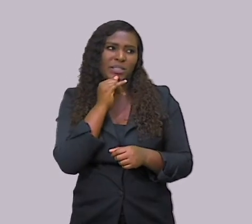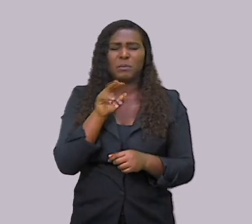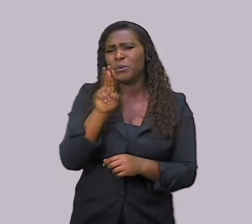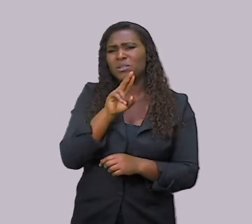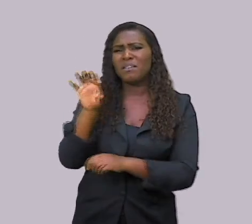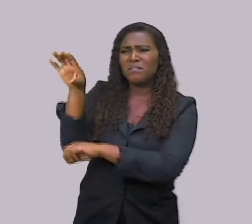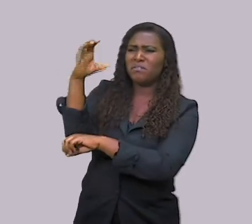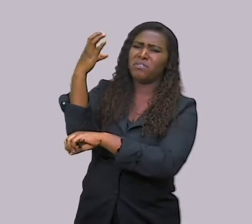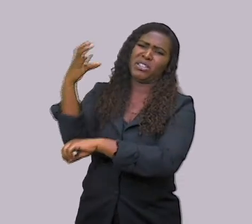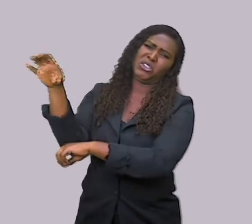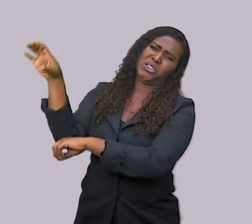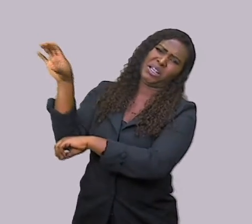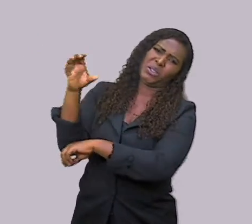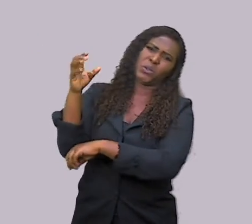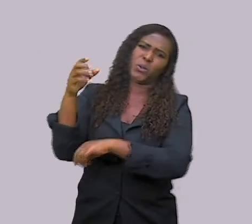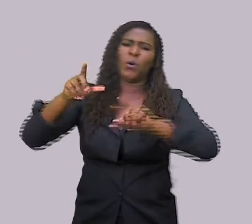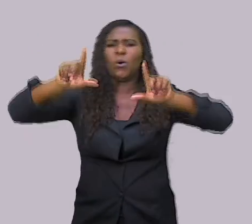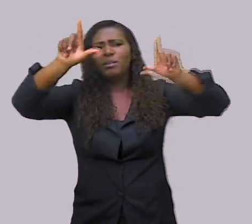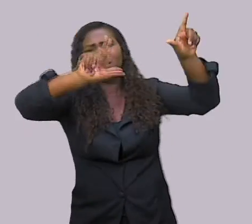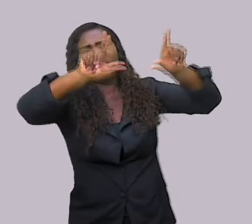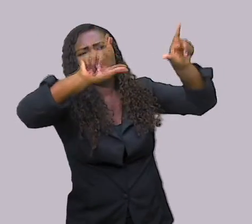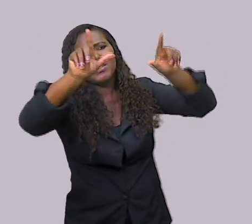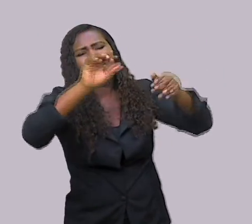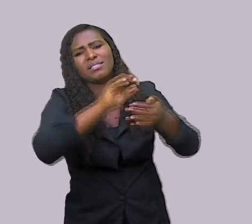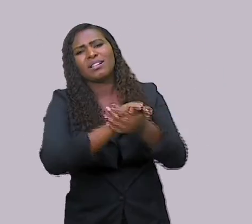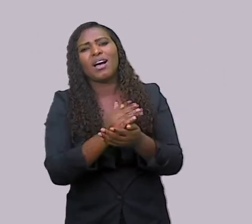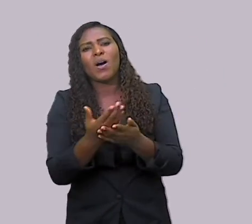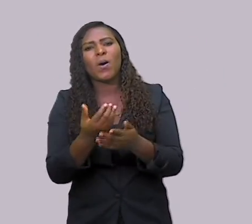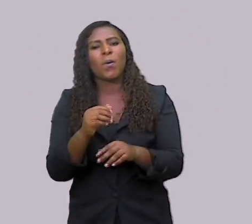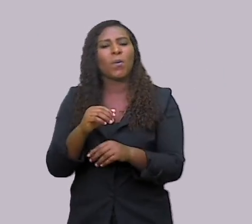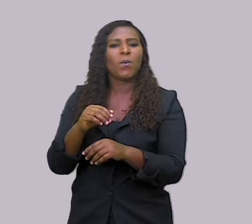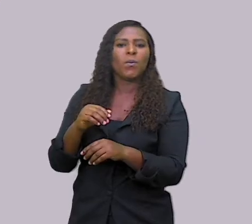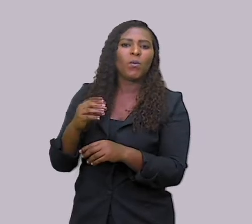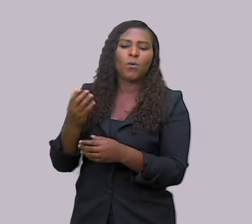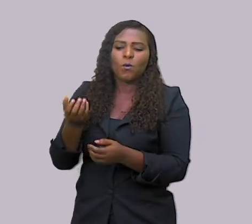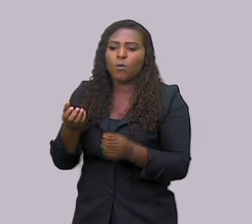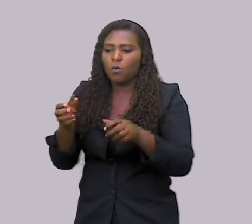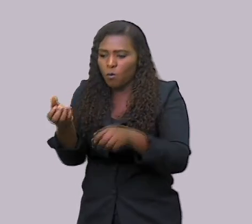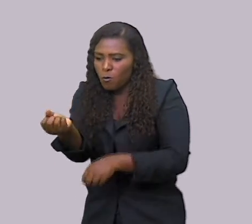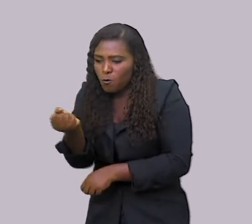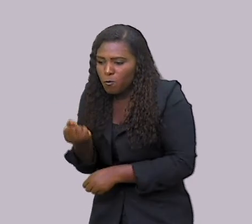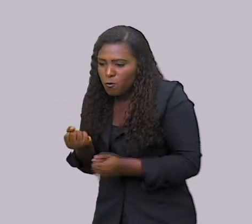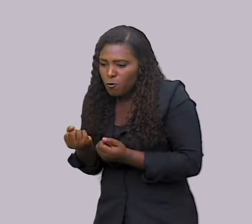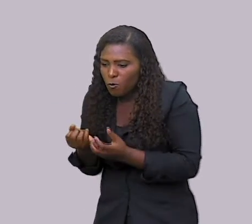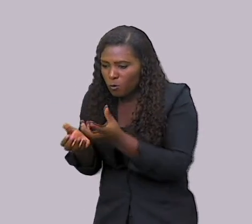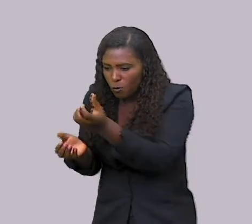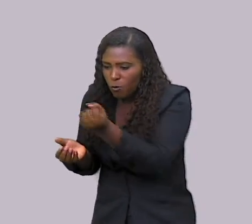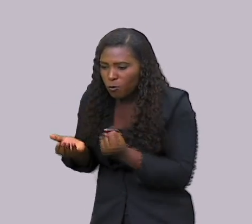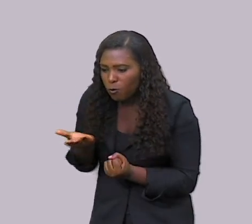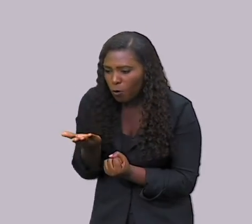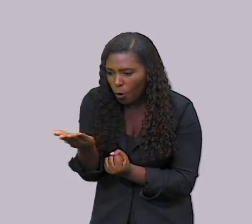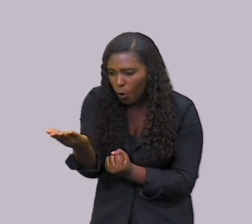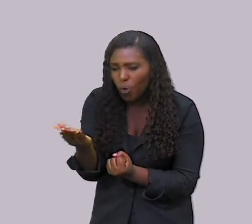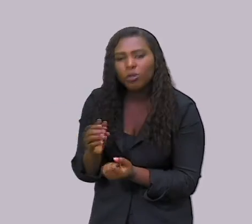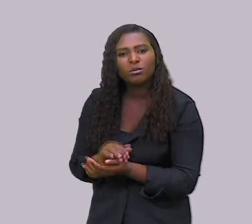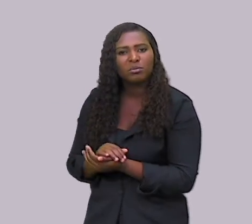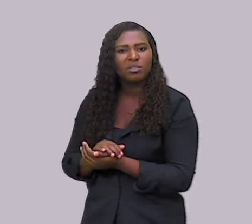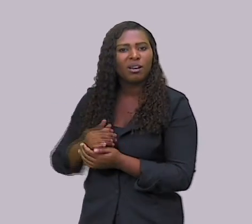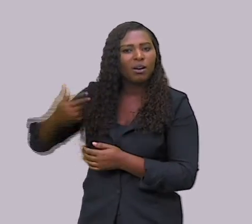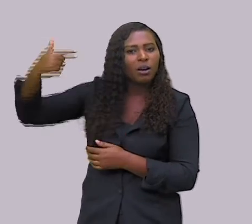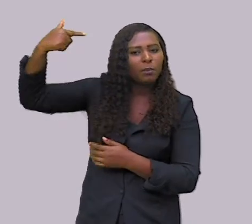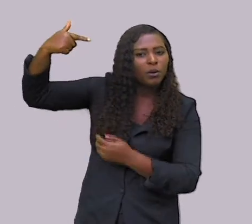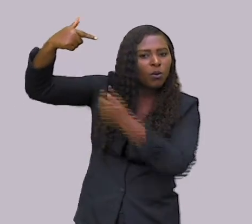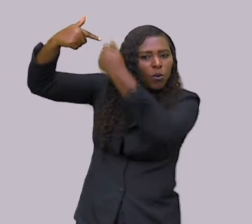a televisão, o micro-ondas, o forno elétrico, o secador de cabelo, de onde vêm todas